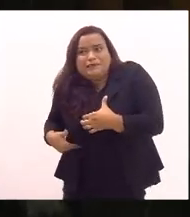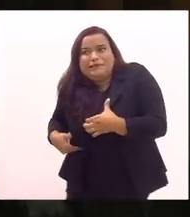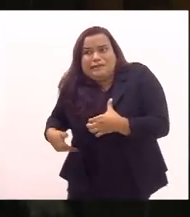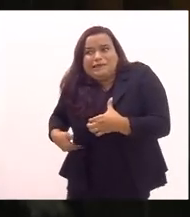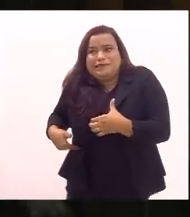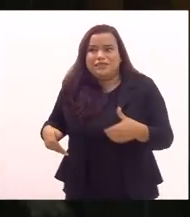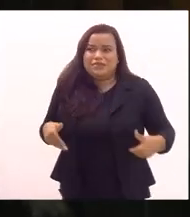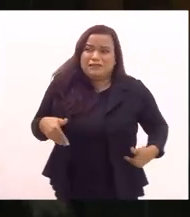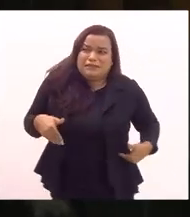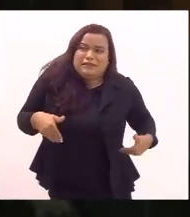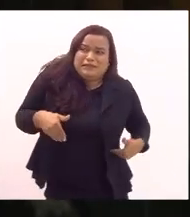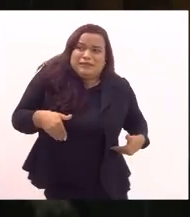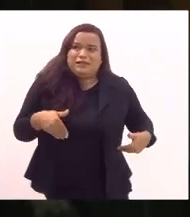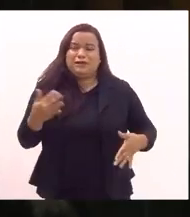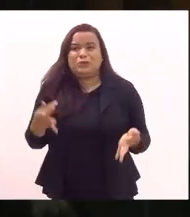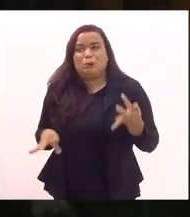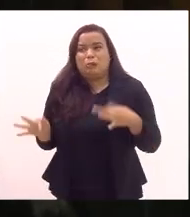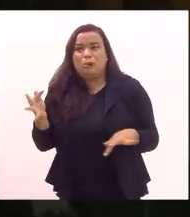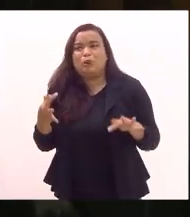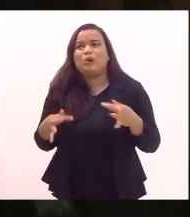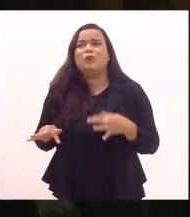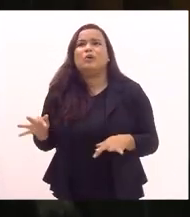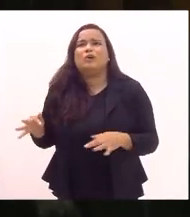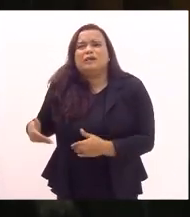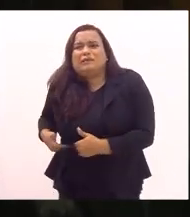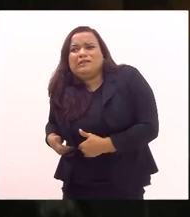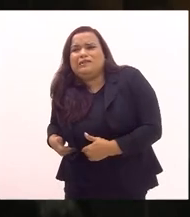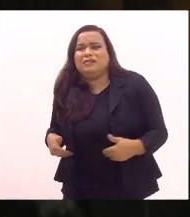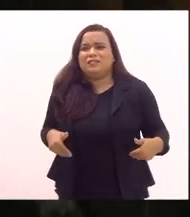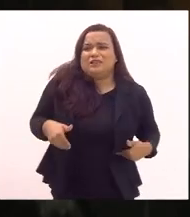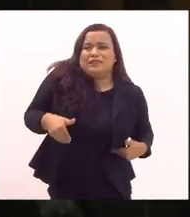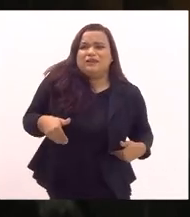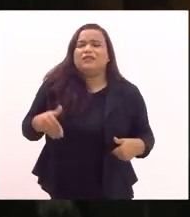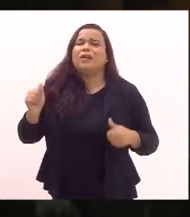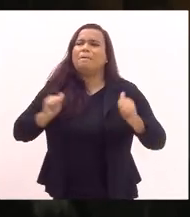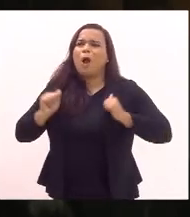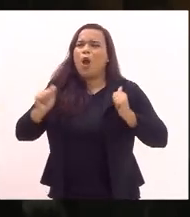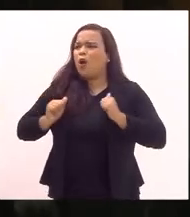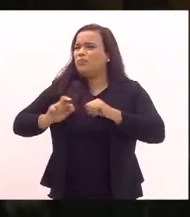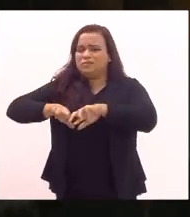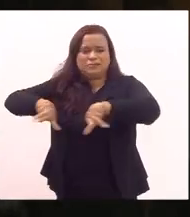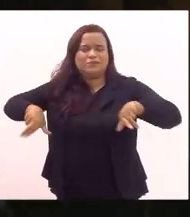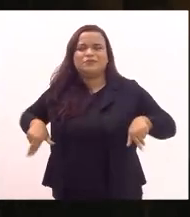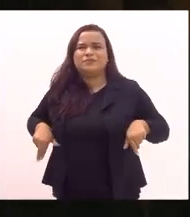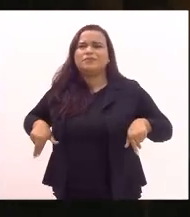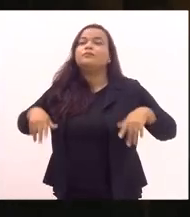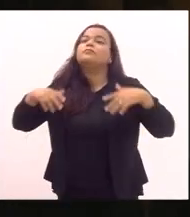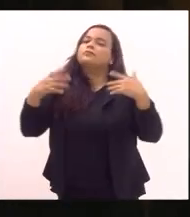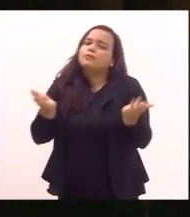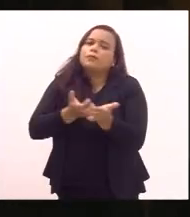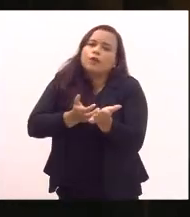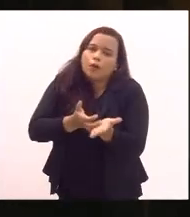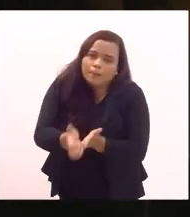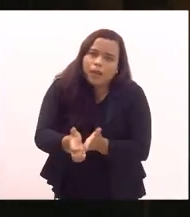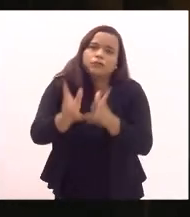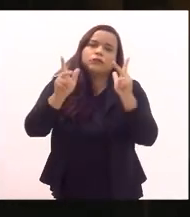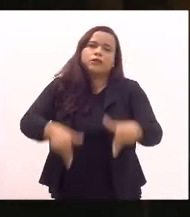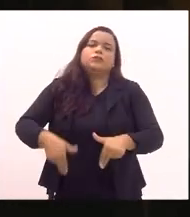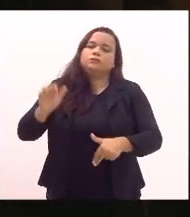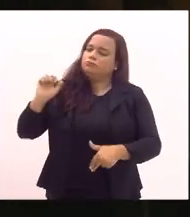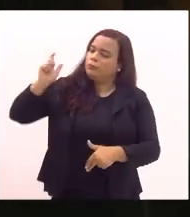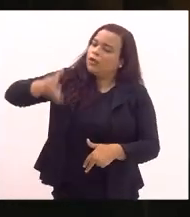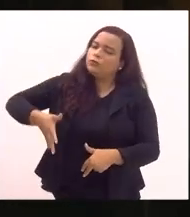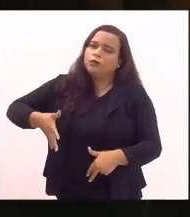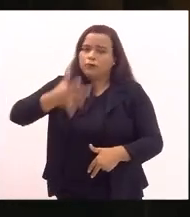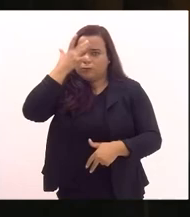vezes com algum material que tava perfurando o meu abdômen e assim que inicia a vida diária do nosso